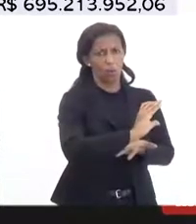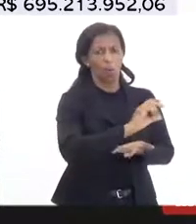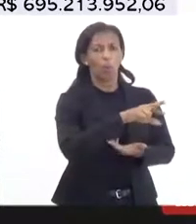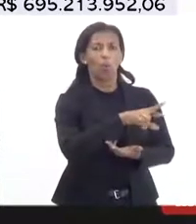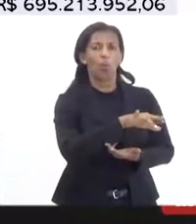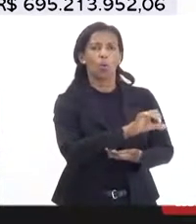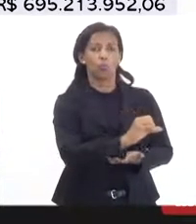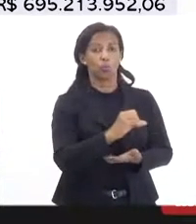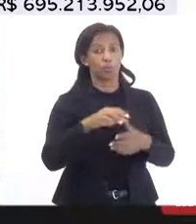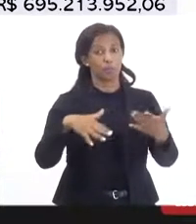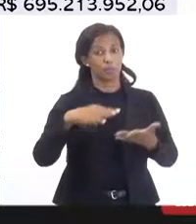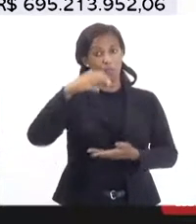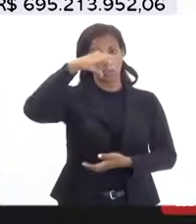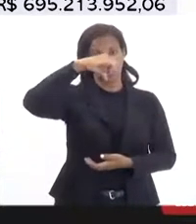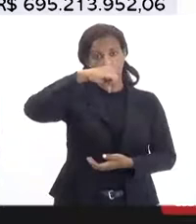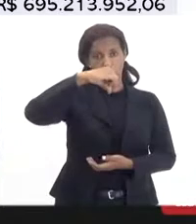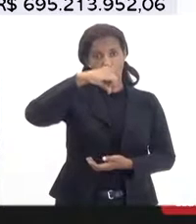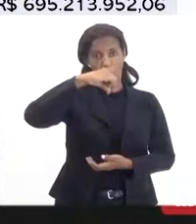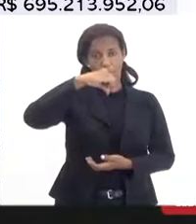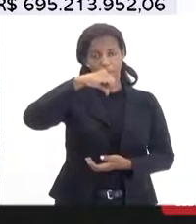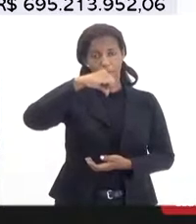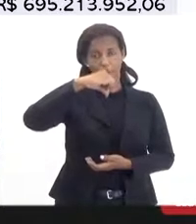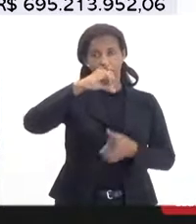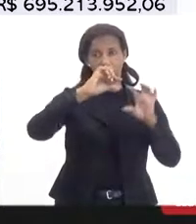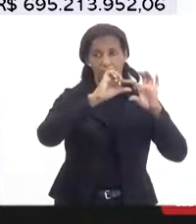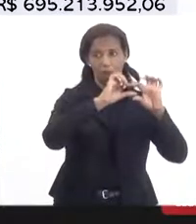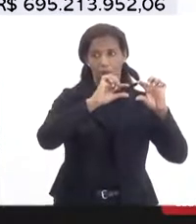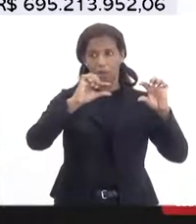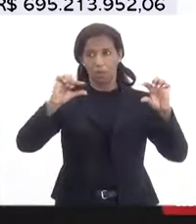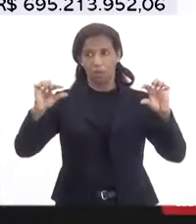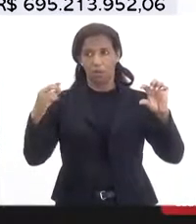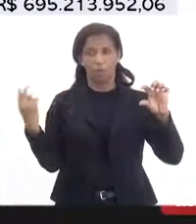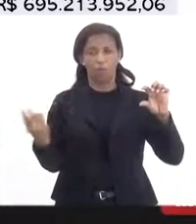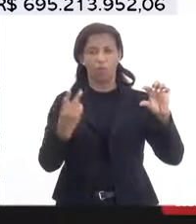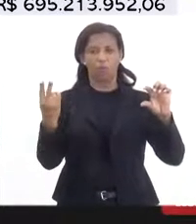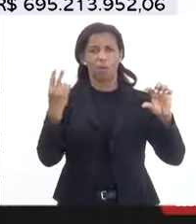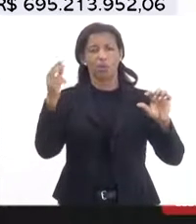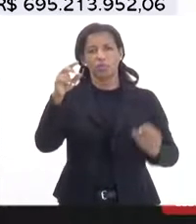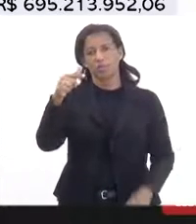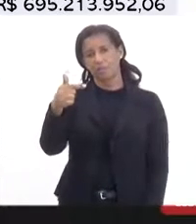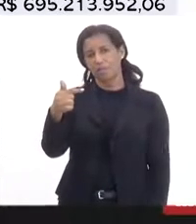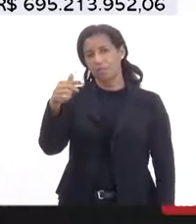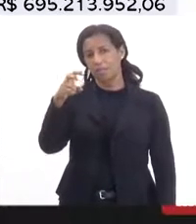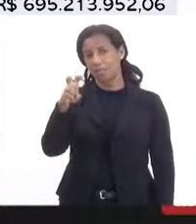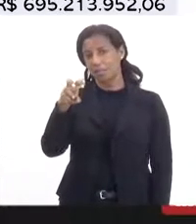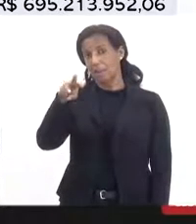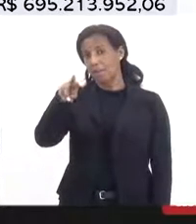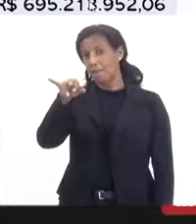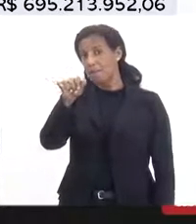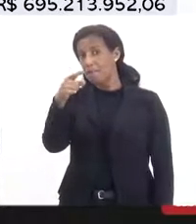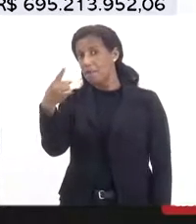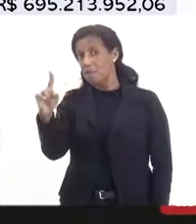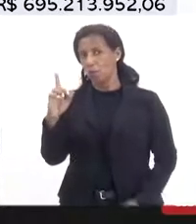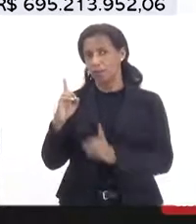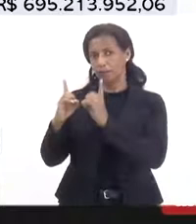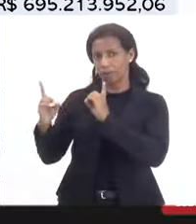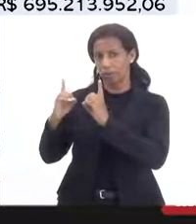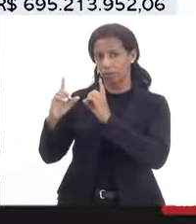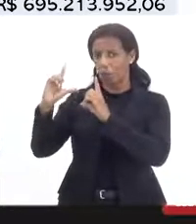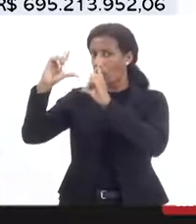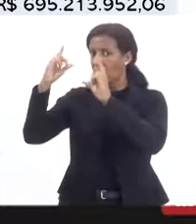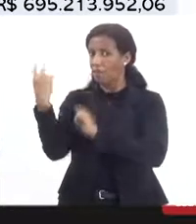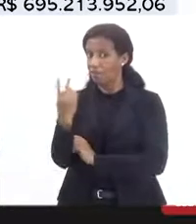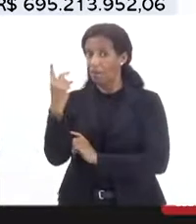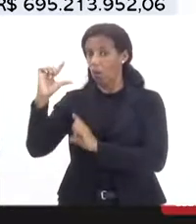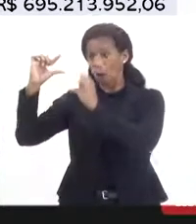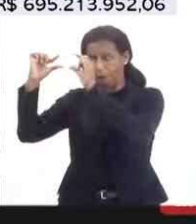temos 9 processos, um valor menor, 75 milhões em discussão. É o menor valor em